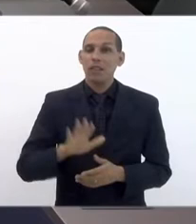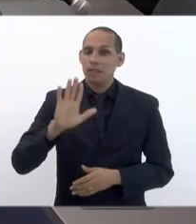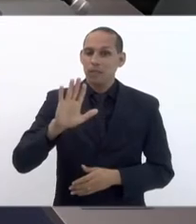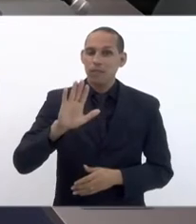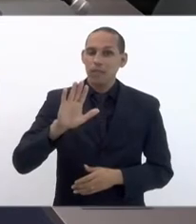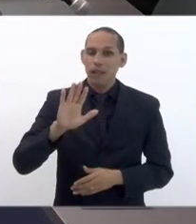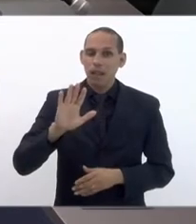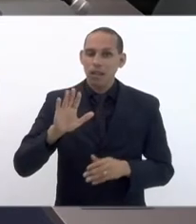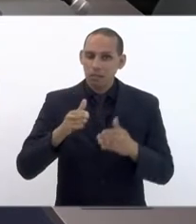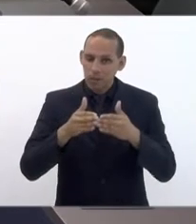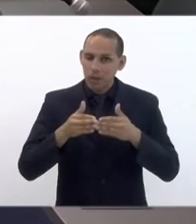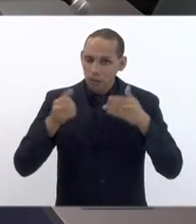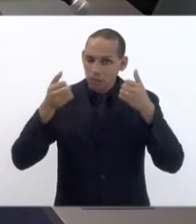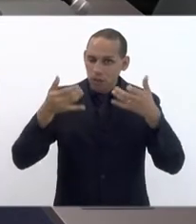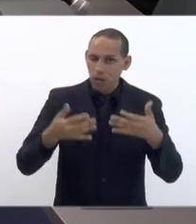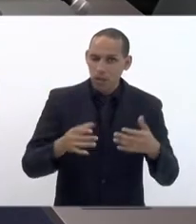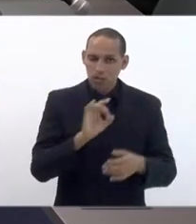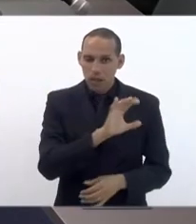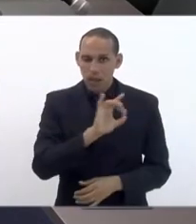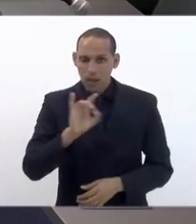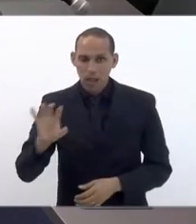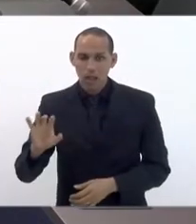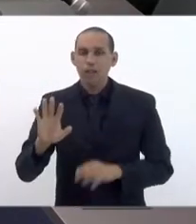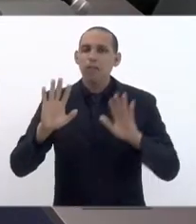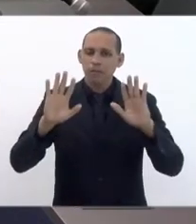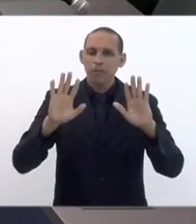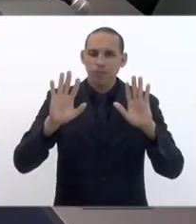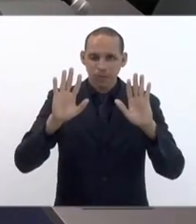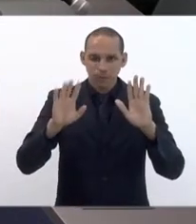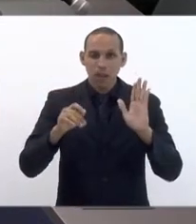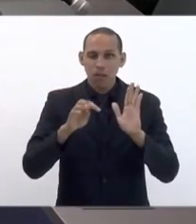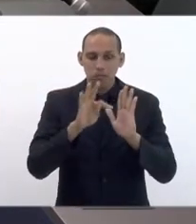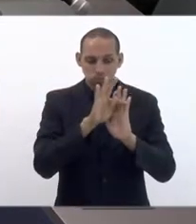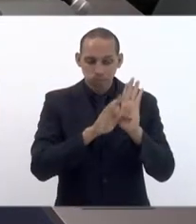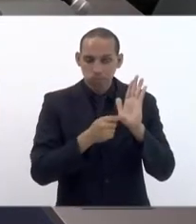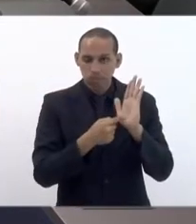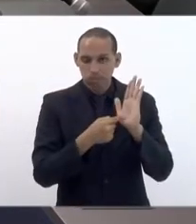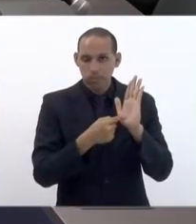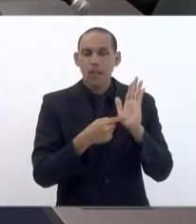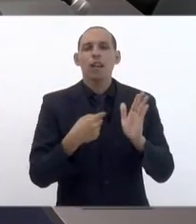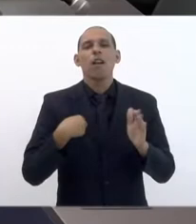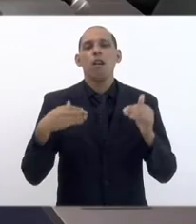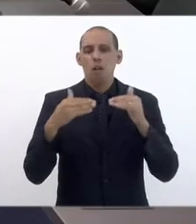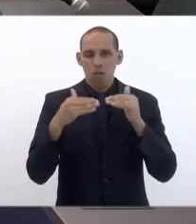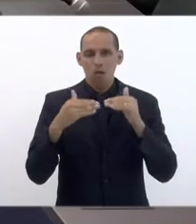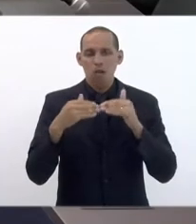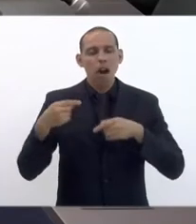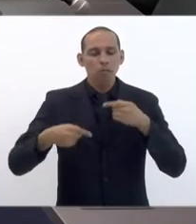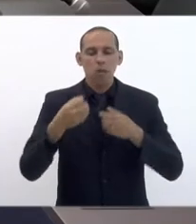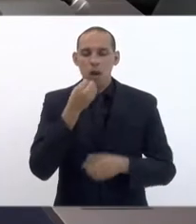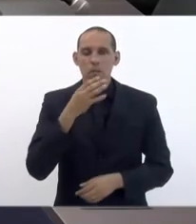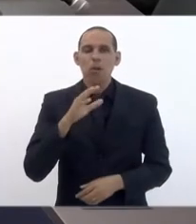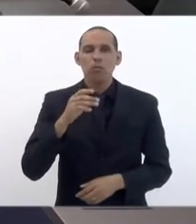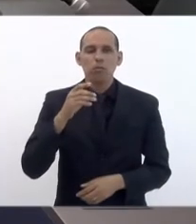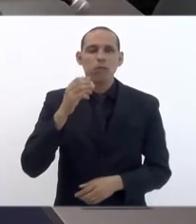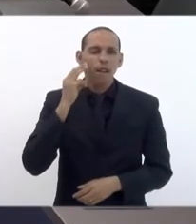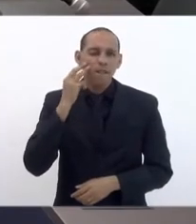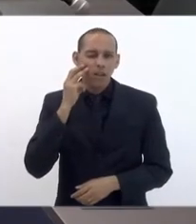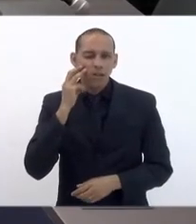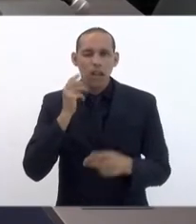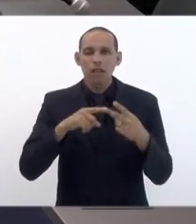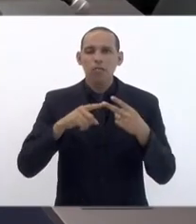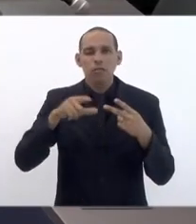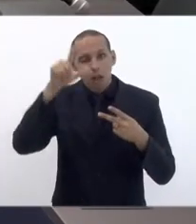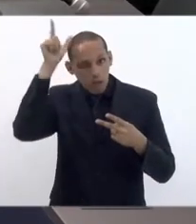de ordem. Um de cada vez. Não é isso. Eu estou escrito aqui. Eu concordo, o debate é bom. Deputado Valdec, depois deputado Luiz